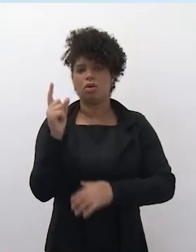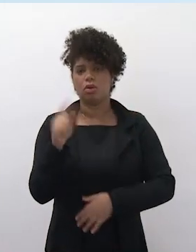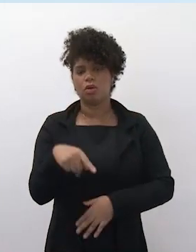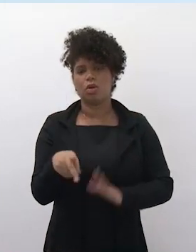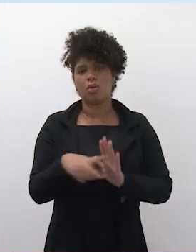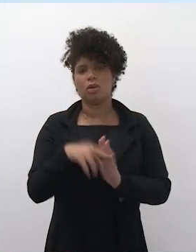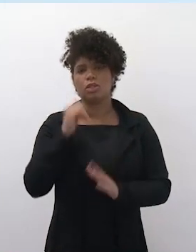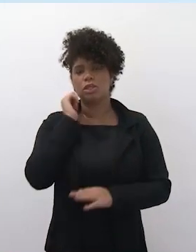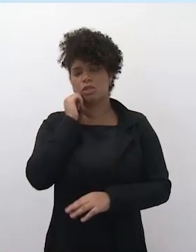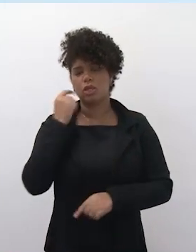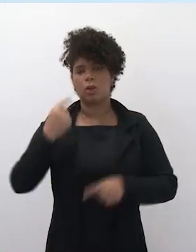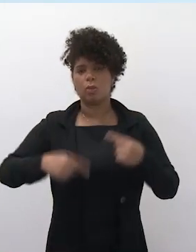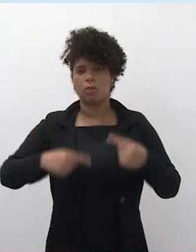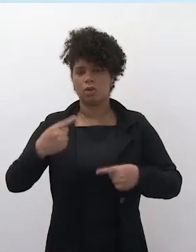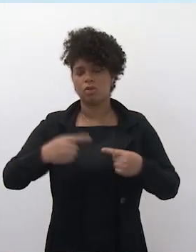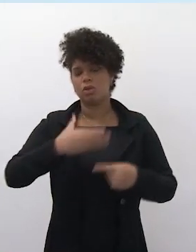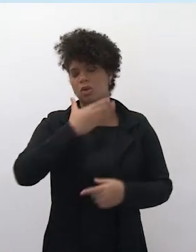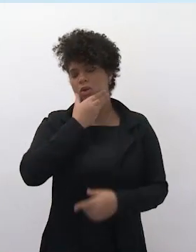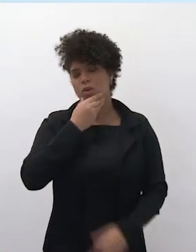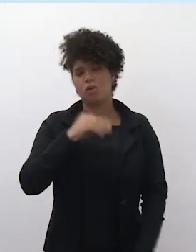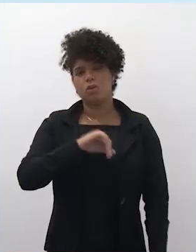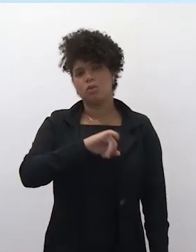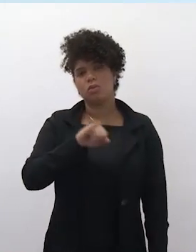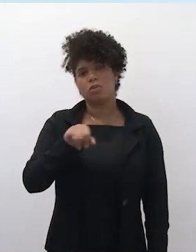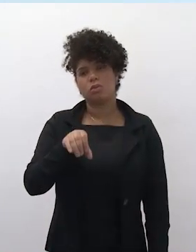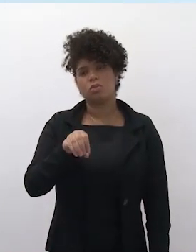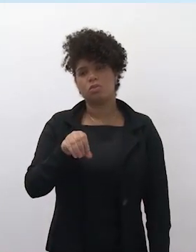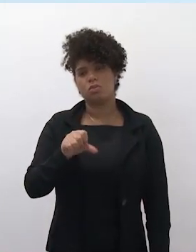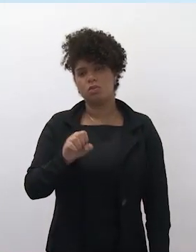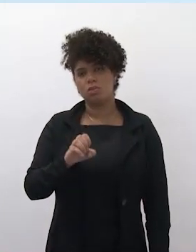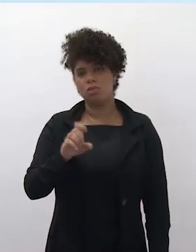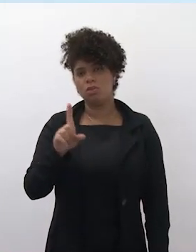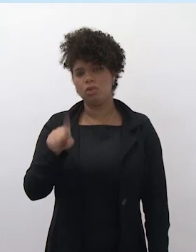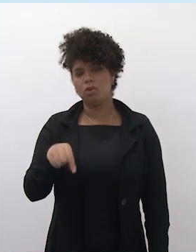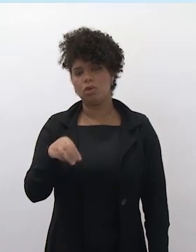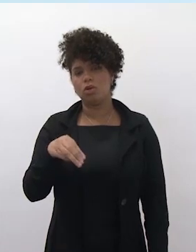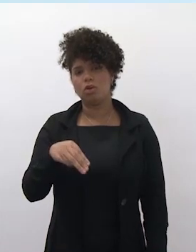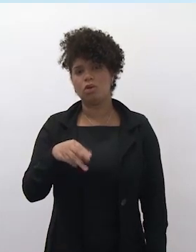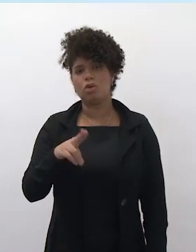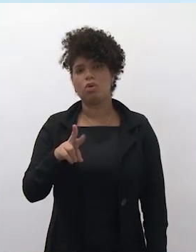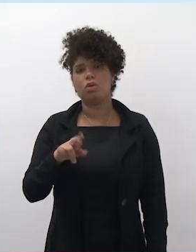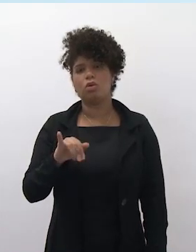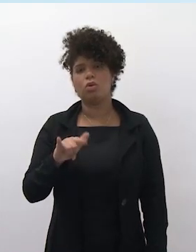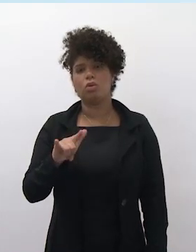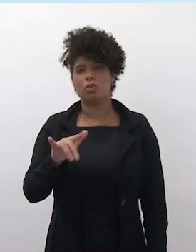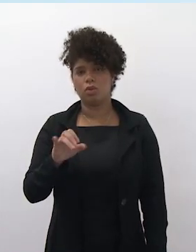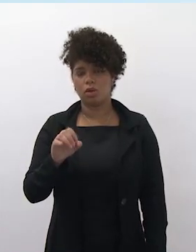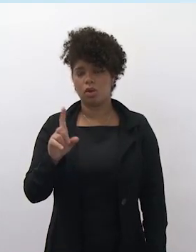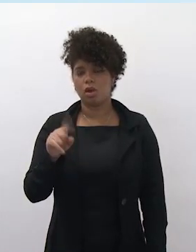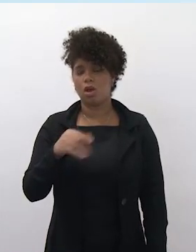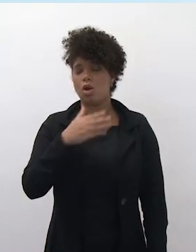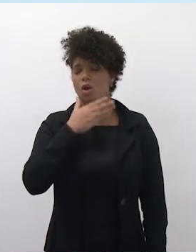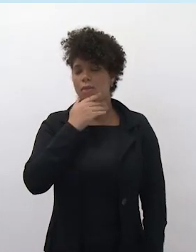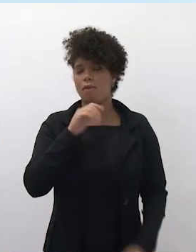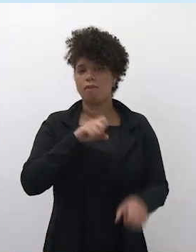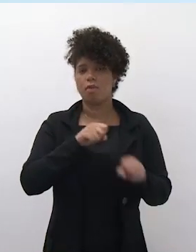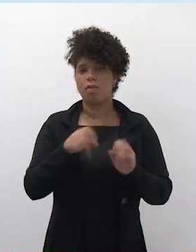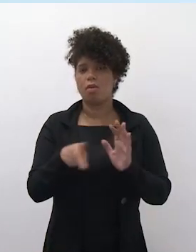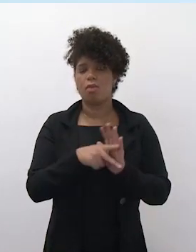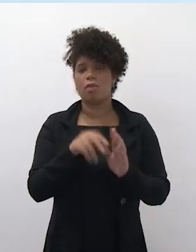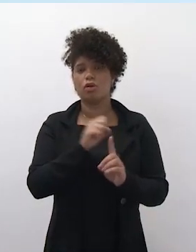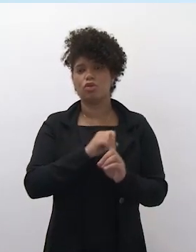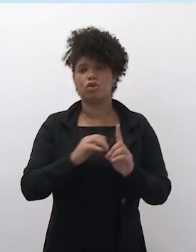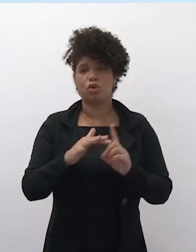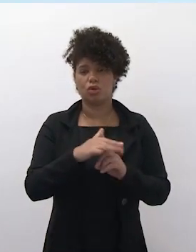ciência política. Então, o José Murilo de Carvalho, ele é um sociólogo, ele é um cientista político, tem formação nisso, e fez